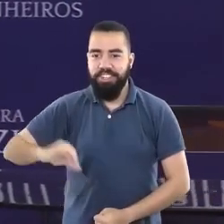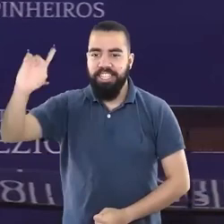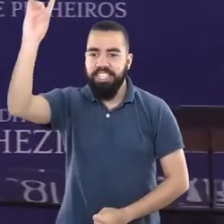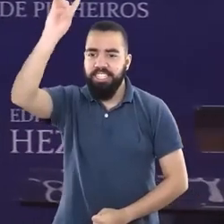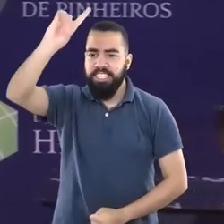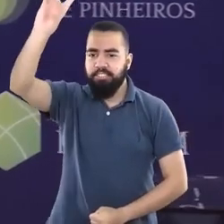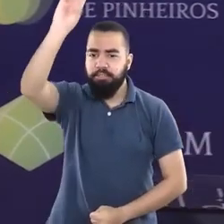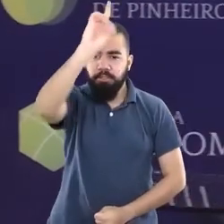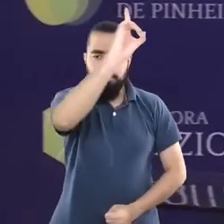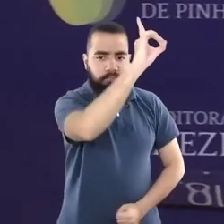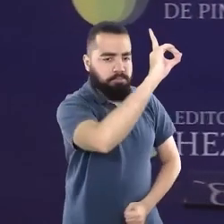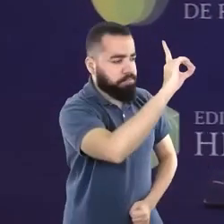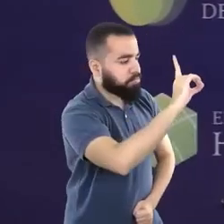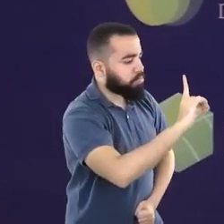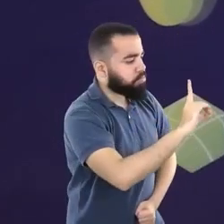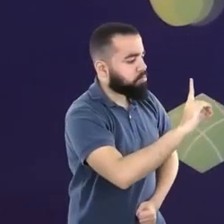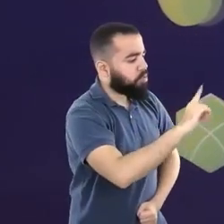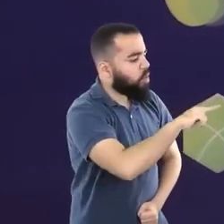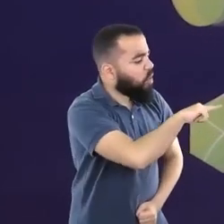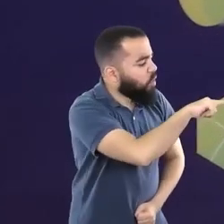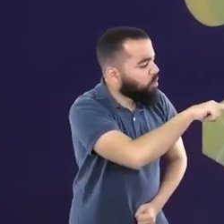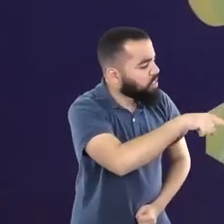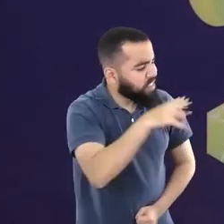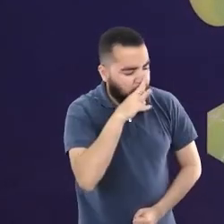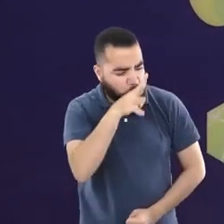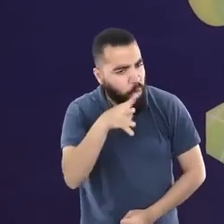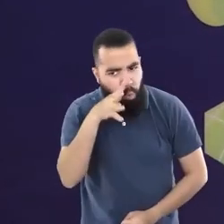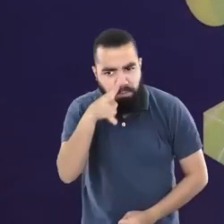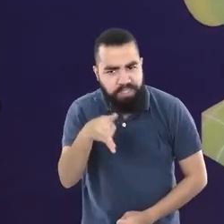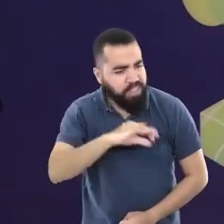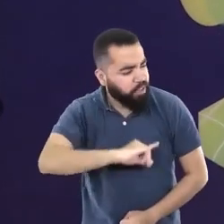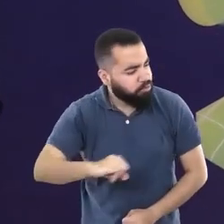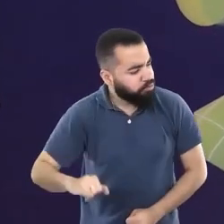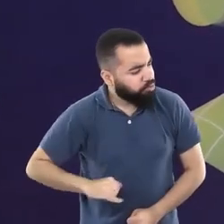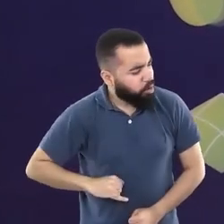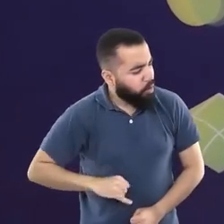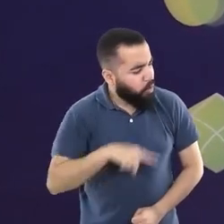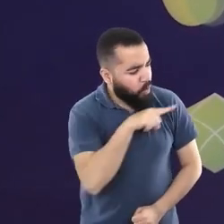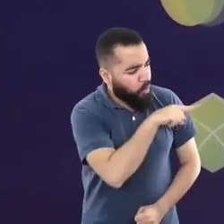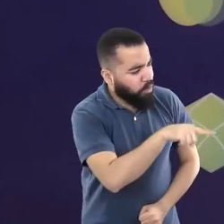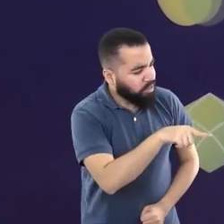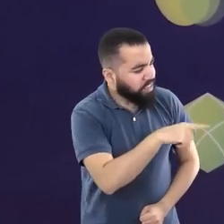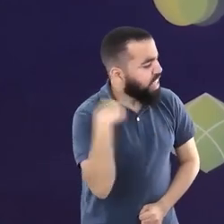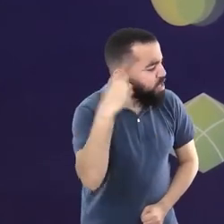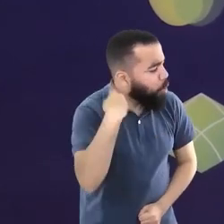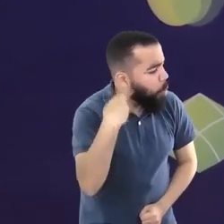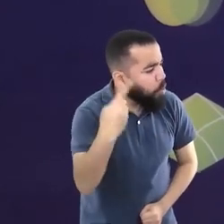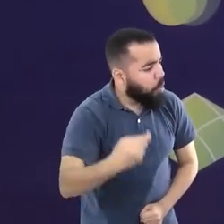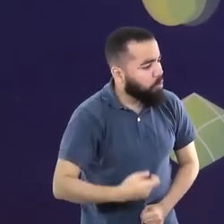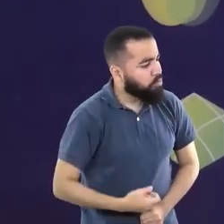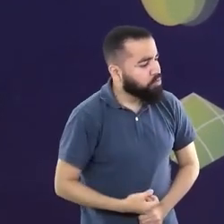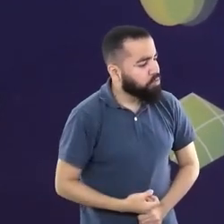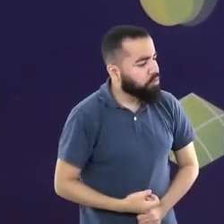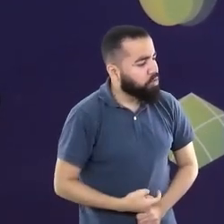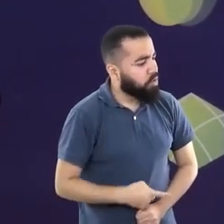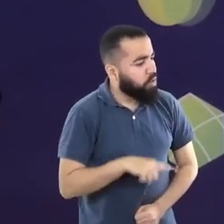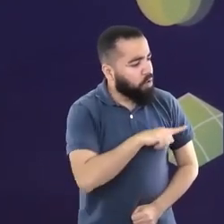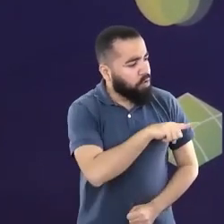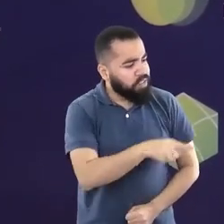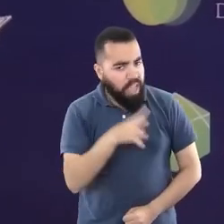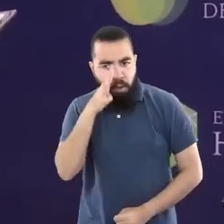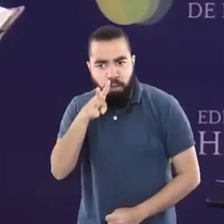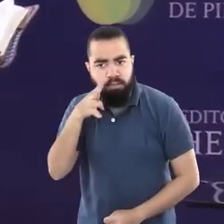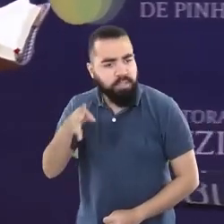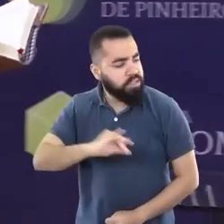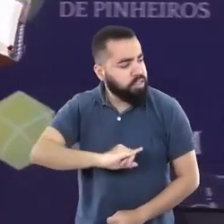foram loucos, vocês não falaram de mim o que é justo, o que é certo, como meu servo Jó falou.